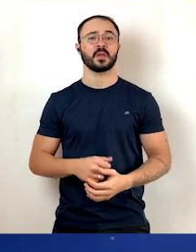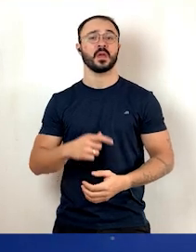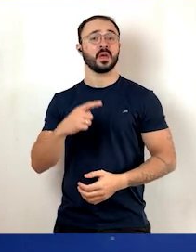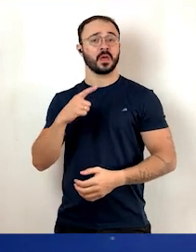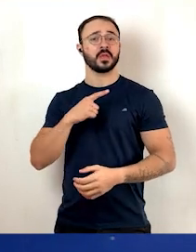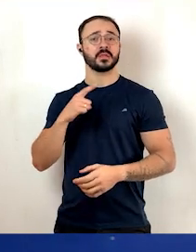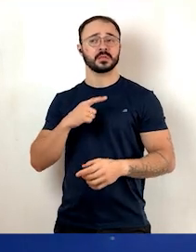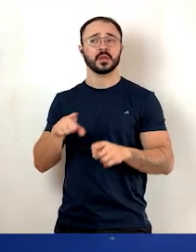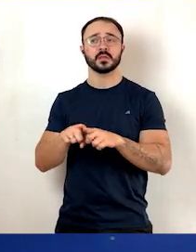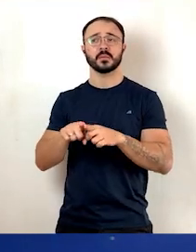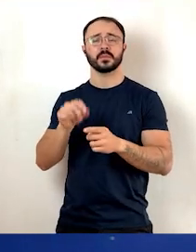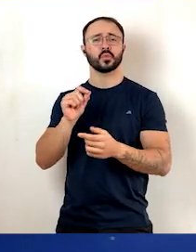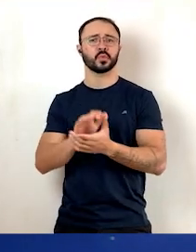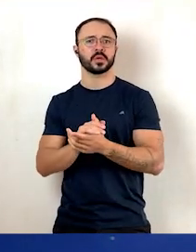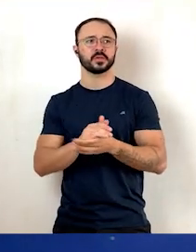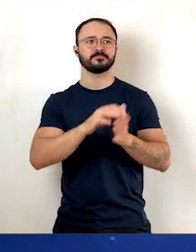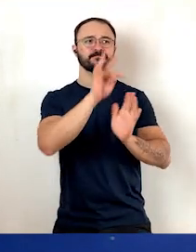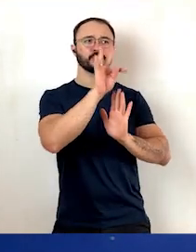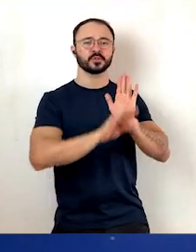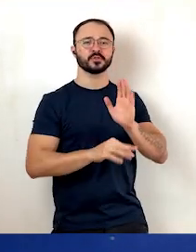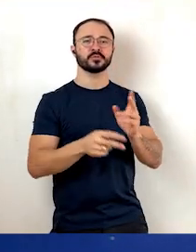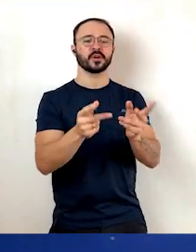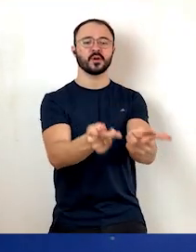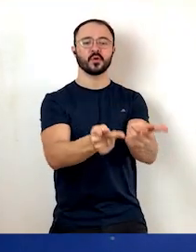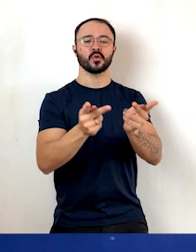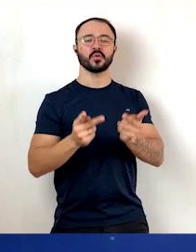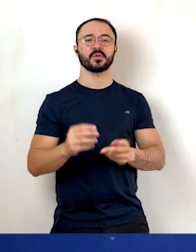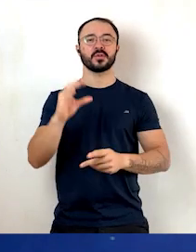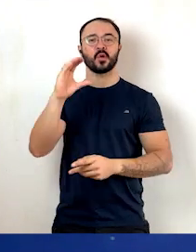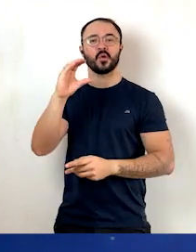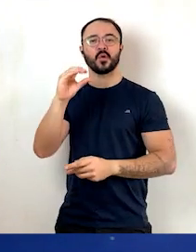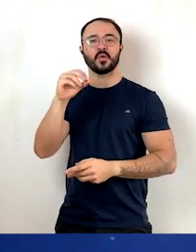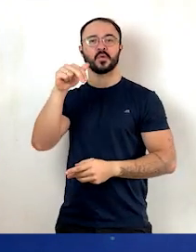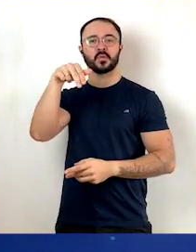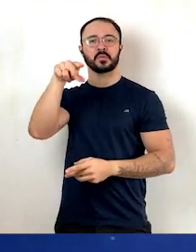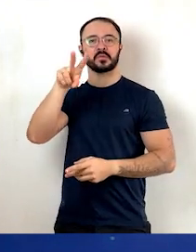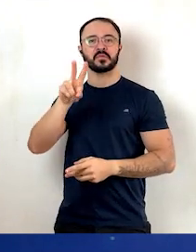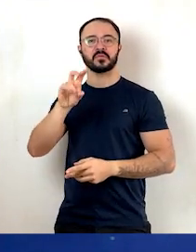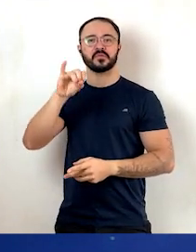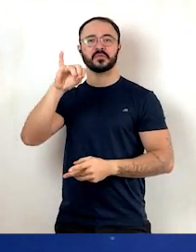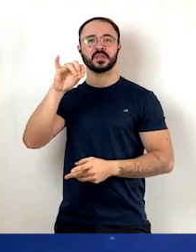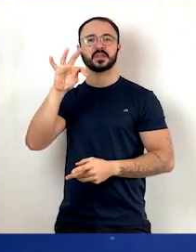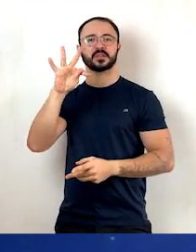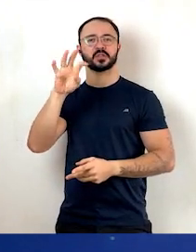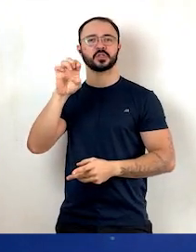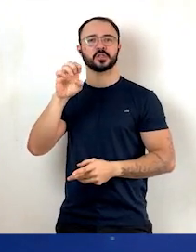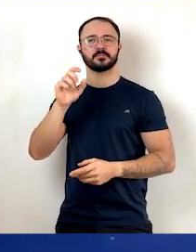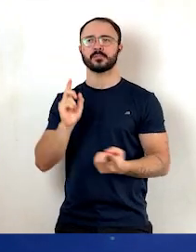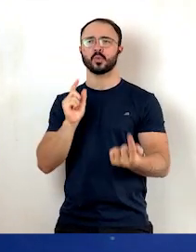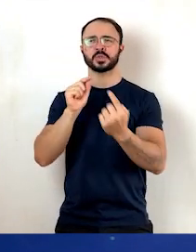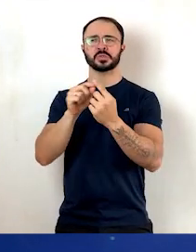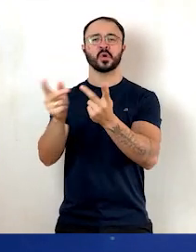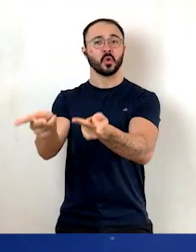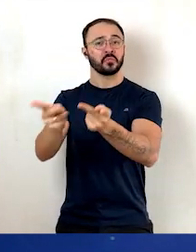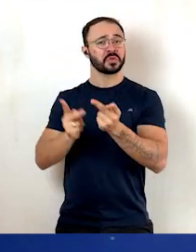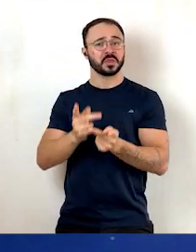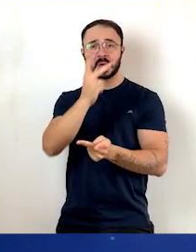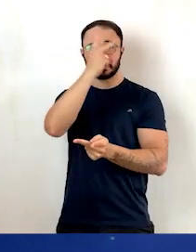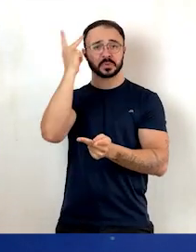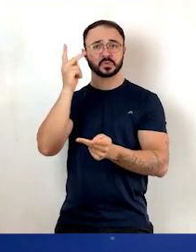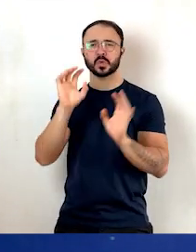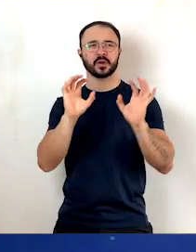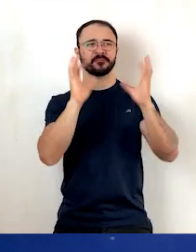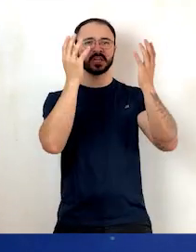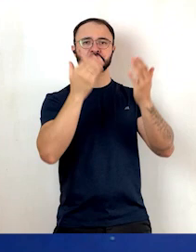nós temos também o gênero textual convite que o objetivo é convidar alguém para algum evento